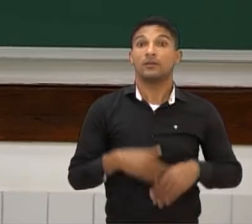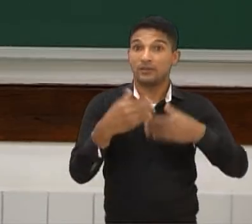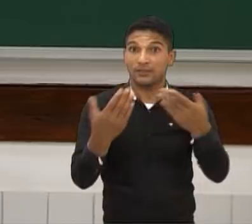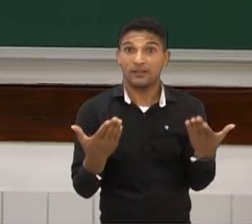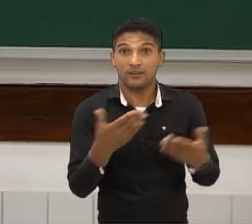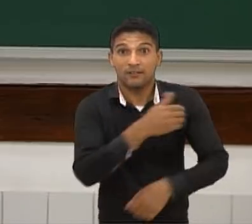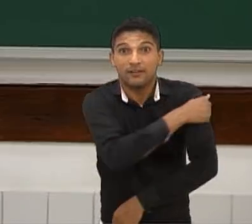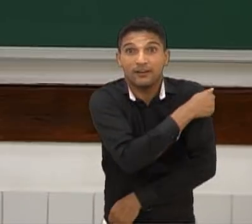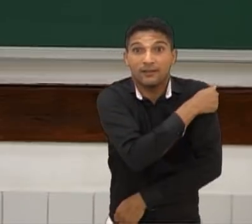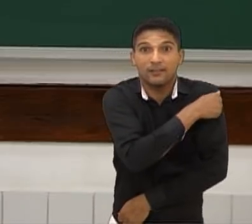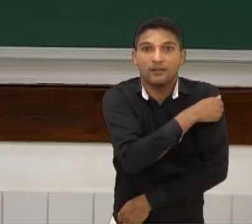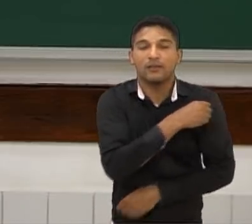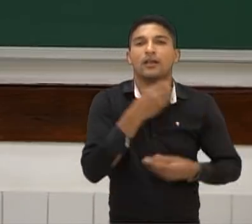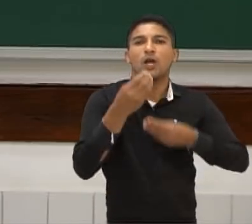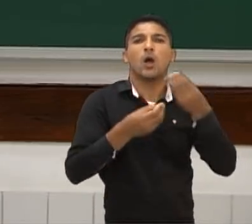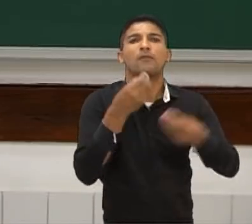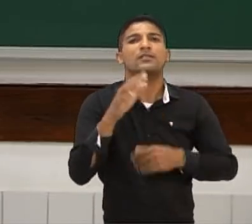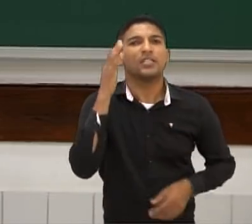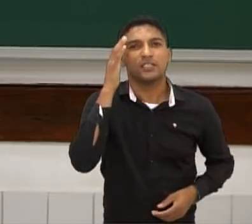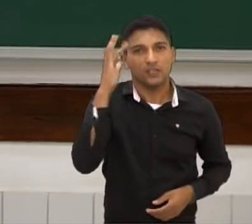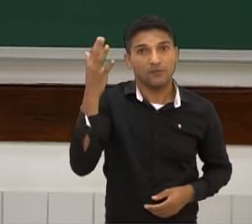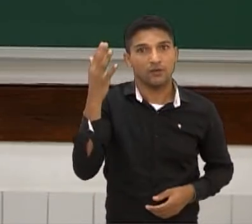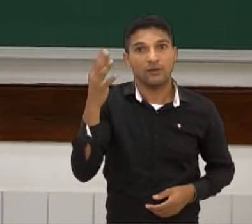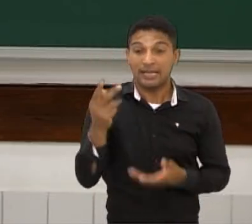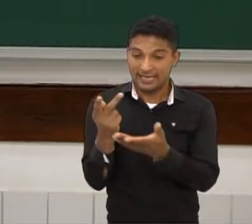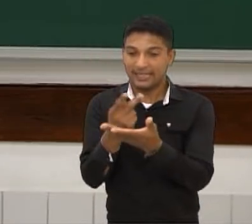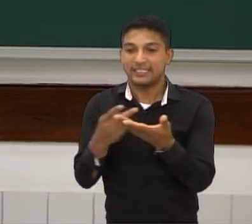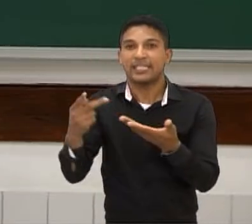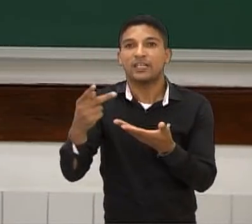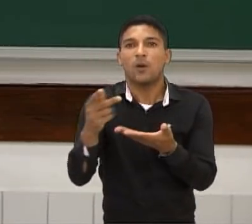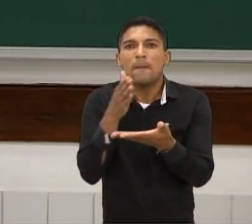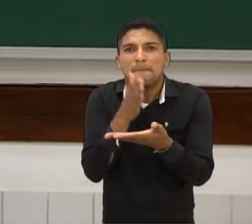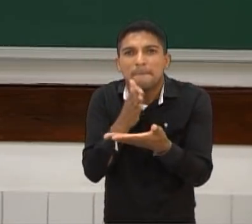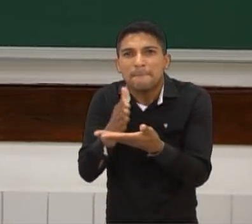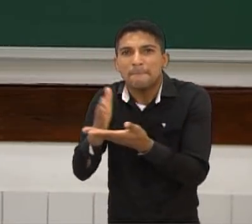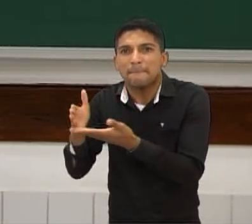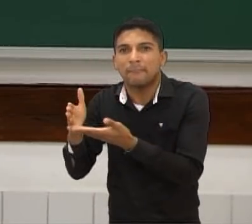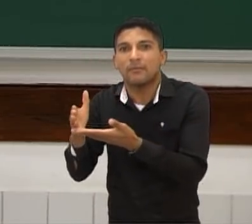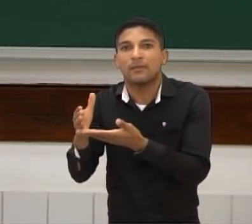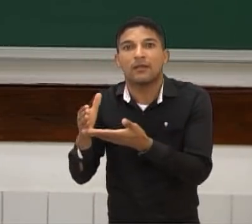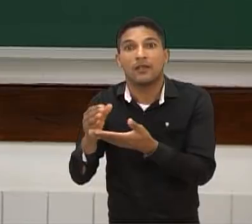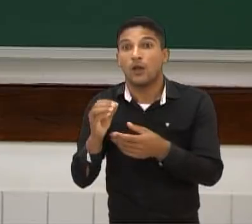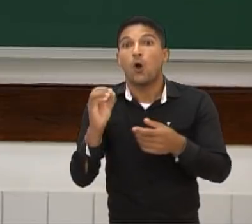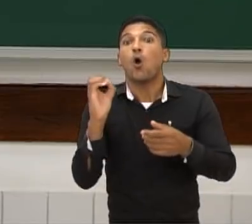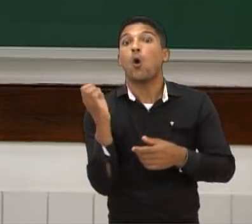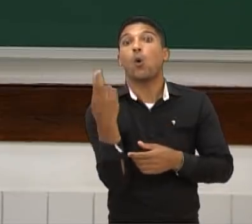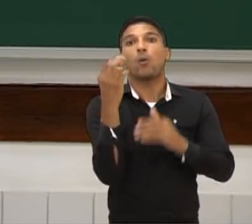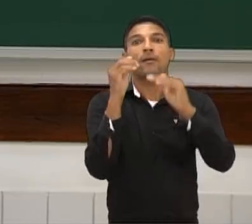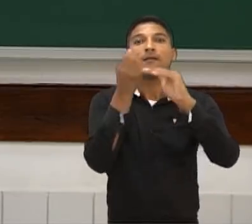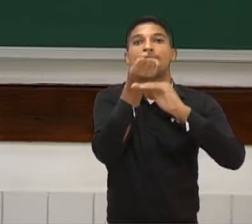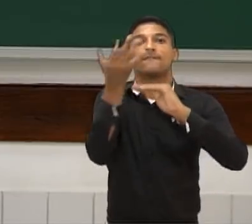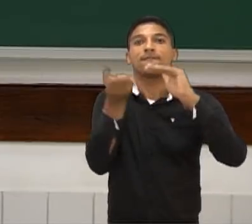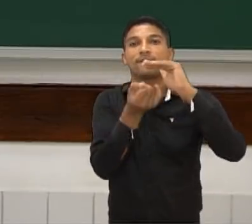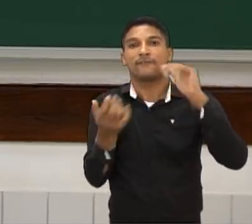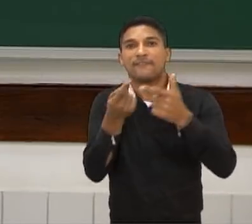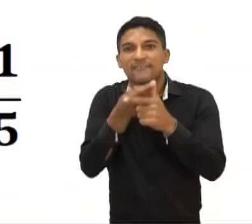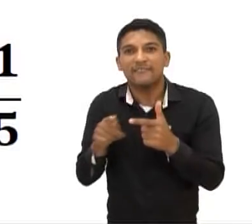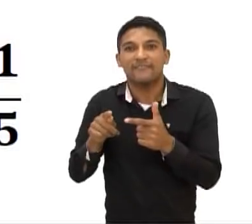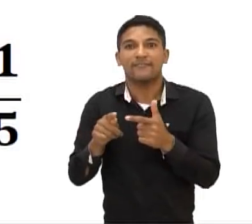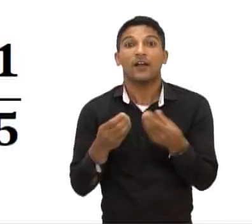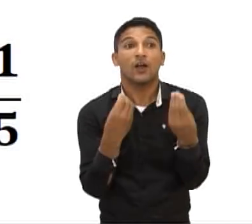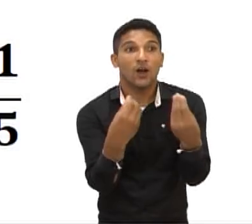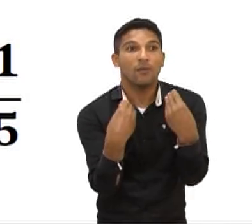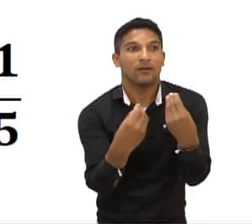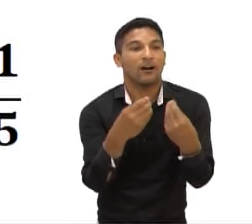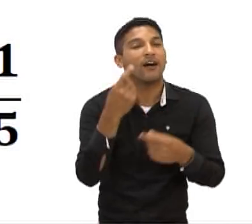Então lá, pessoal, como que vocês preferiram resolver? Desenharam? Realizaram a divisão? Como que ficou melhor para vocês? Então, a professora está